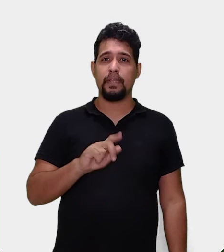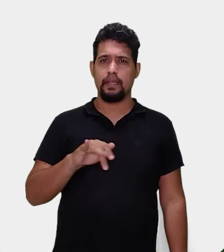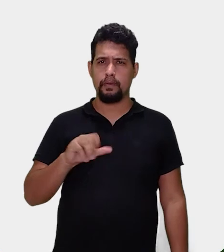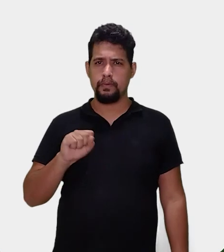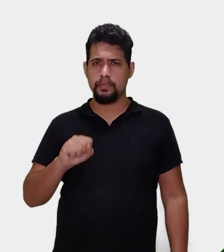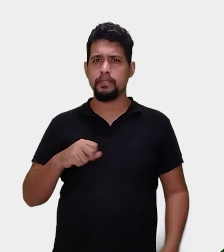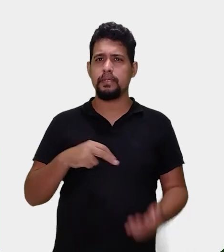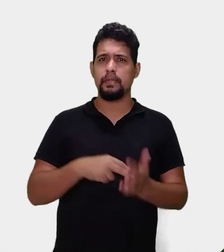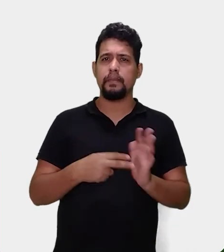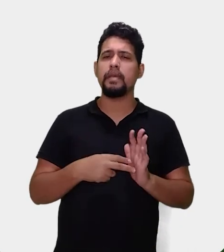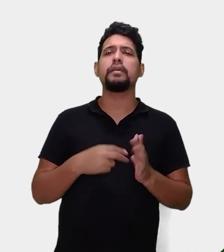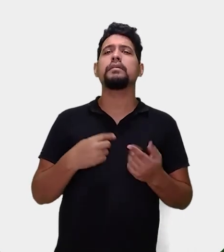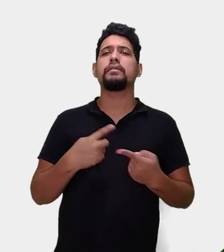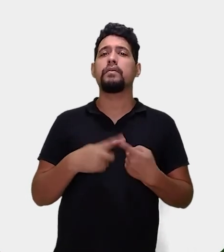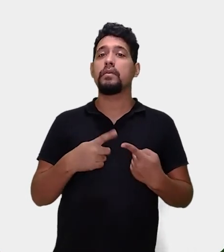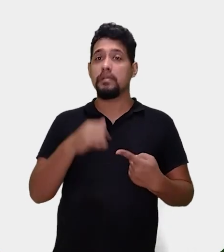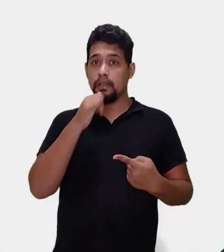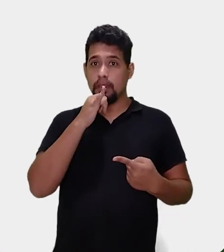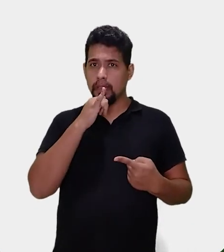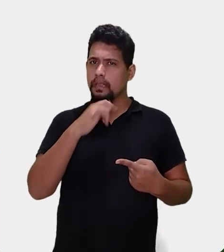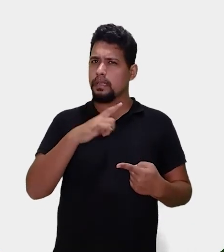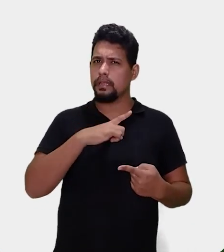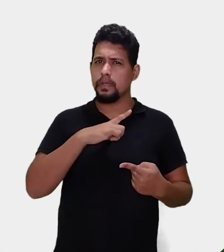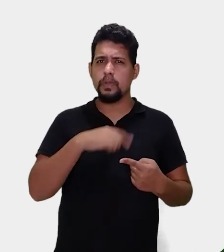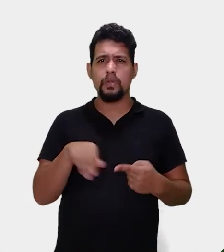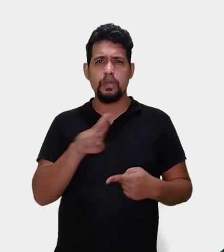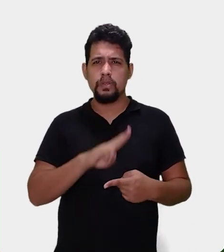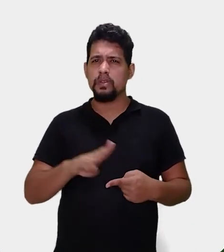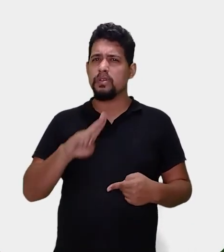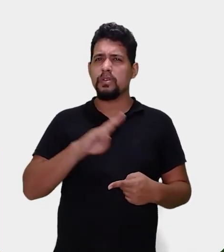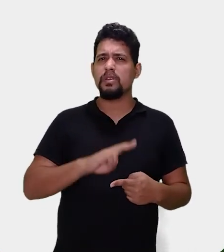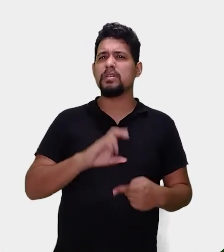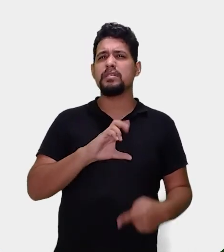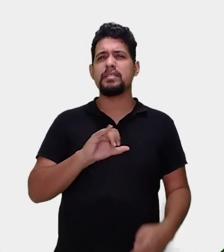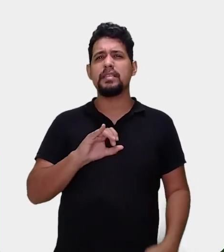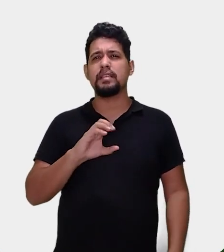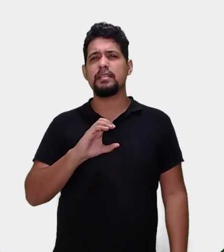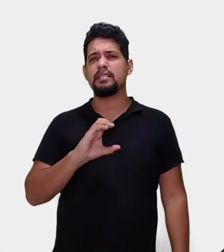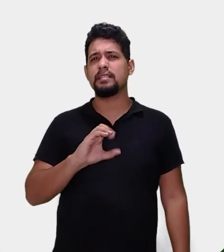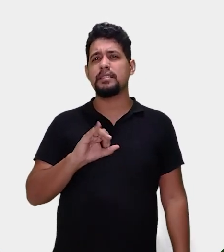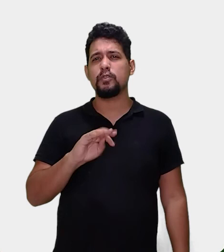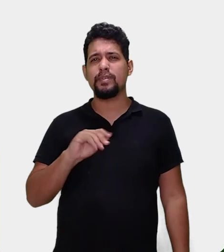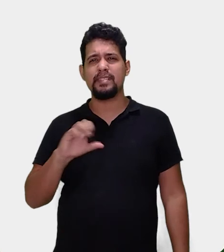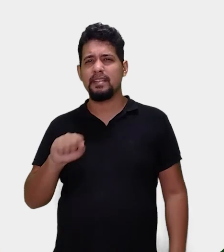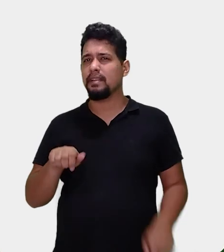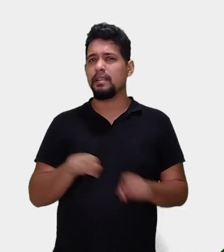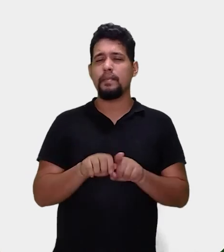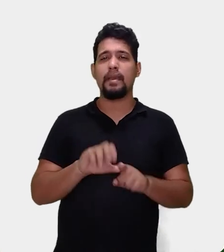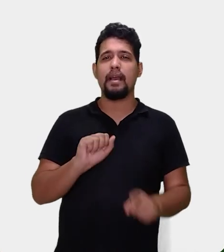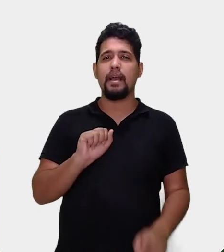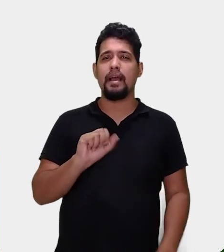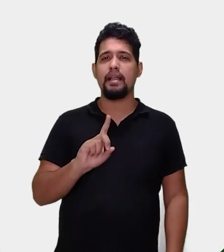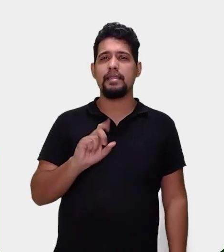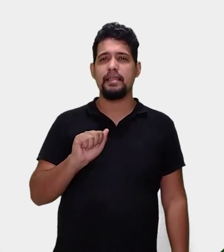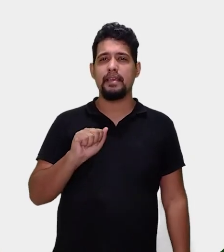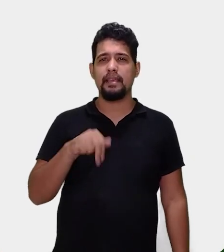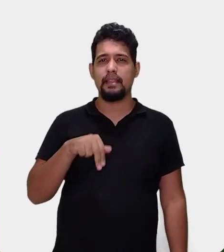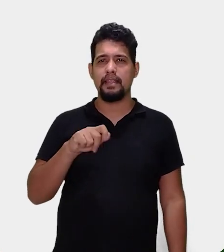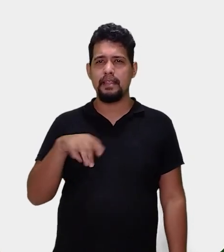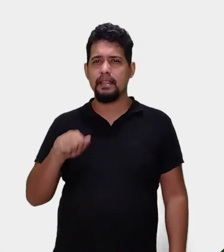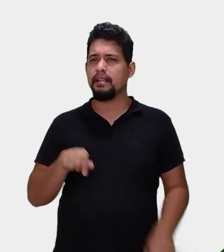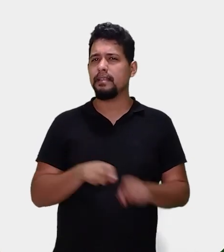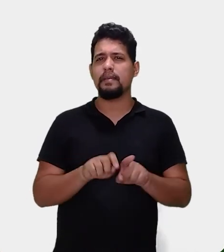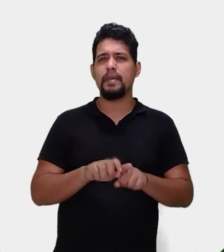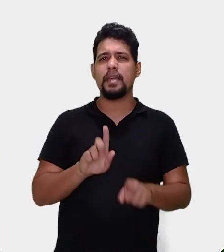as unidades monoméricas a uracil, tiamina, citosina, adenina, guanina, né? Então